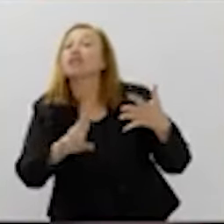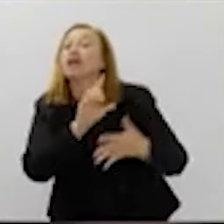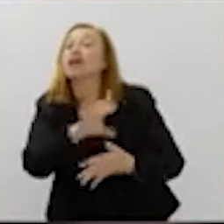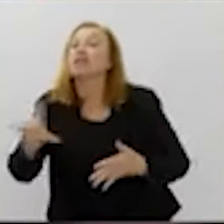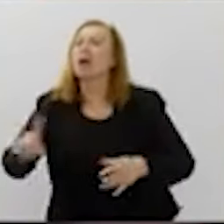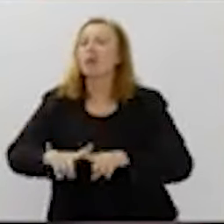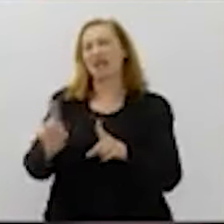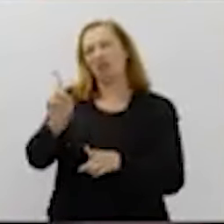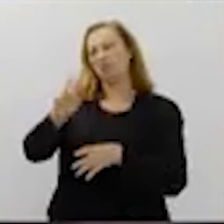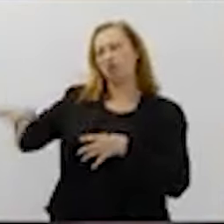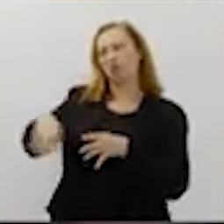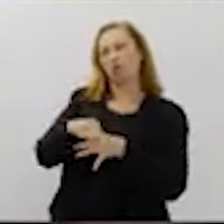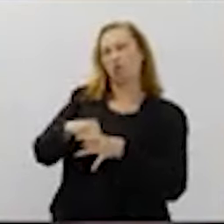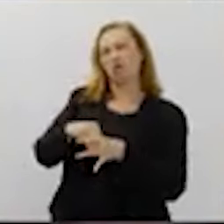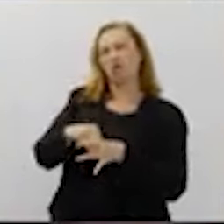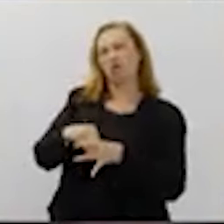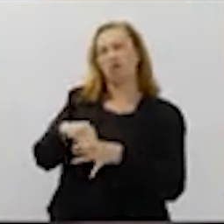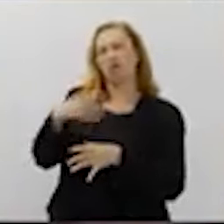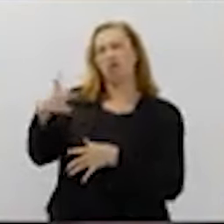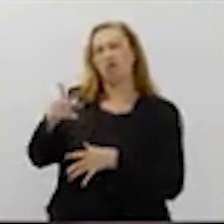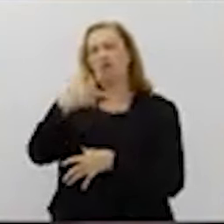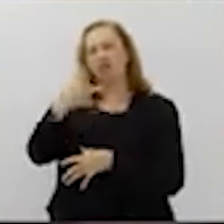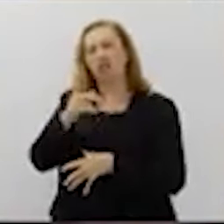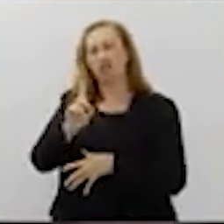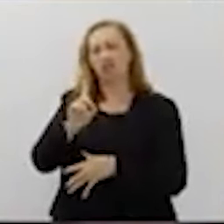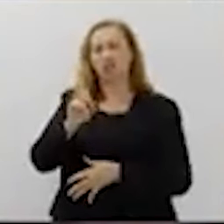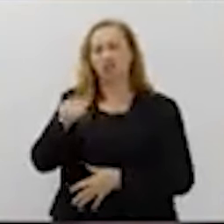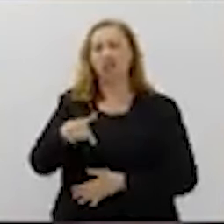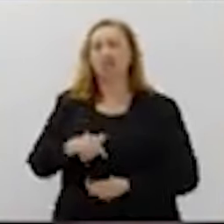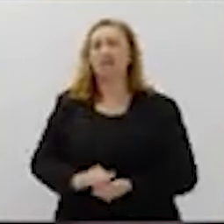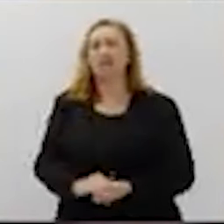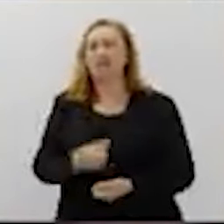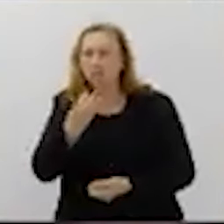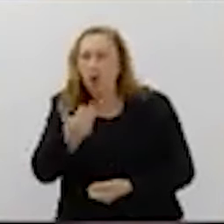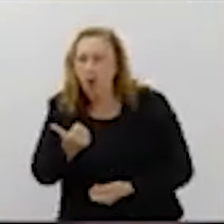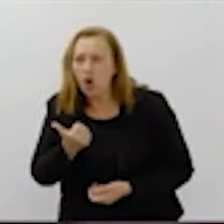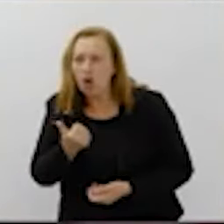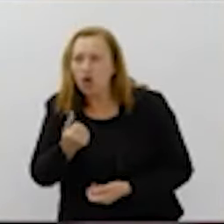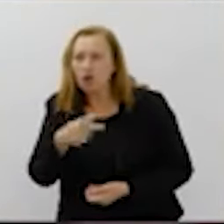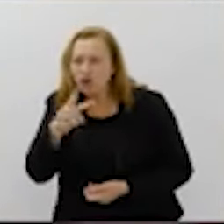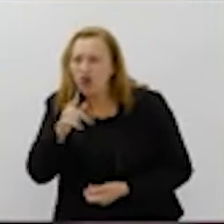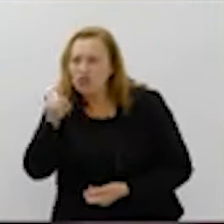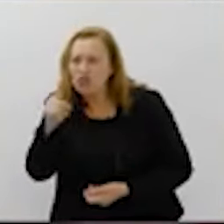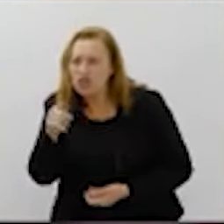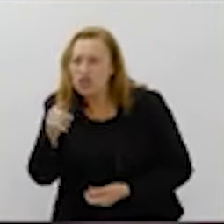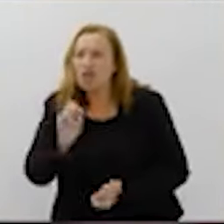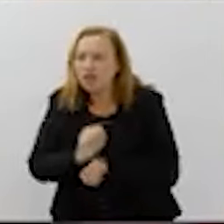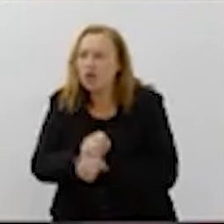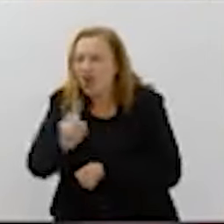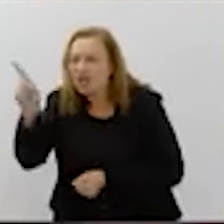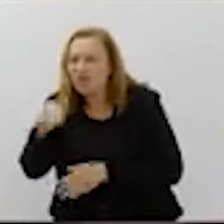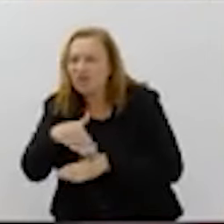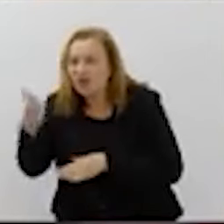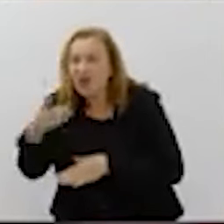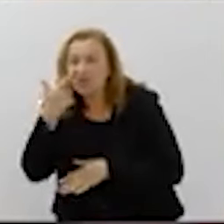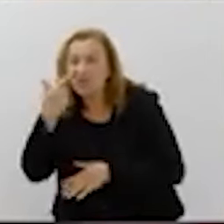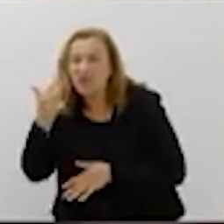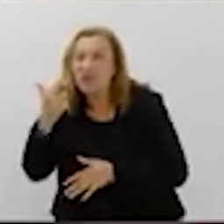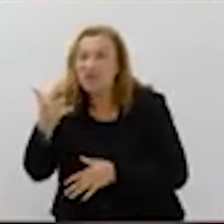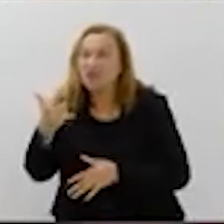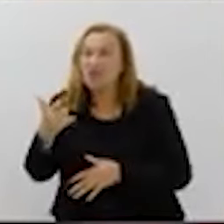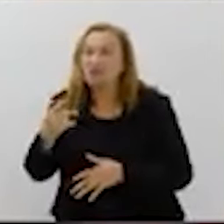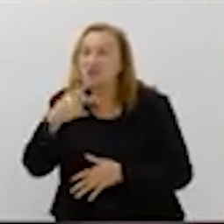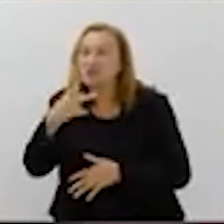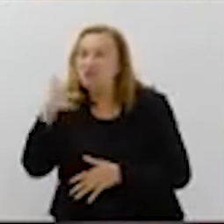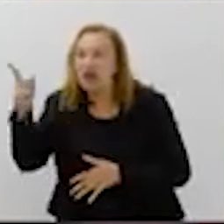você não me inclui na sua boca como todos não, tá bom? Tá bom, meu Deputado. querido? Tô te falando com você. E me espera lá fora, aí você me chama de craque